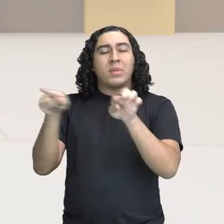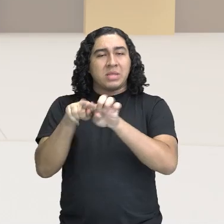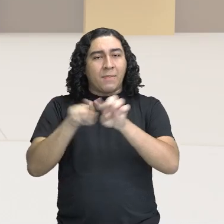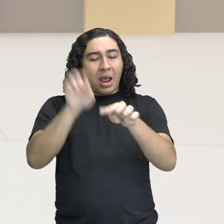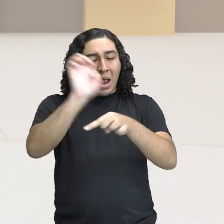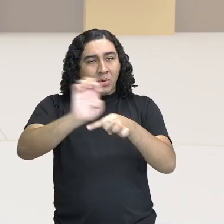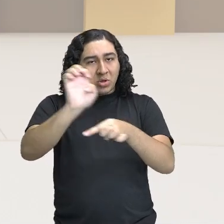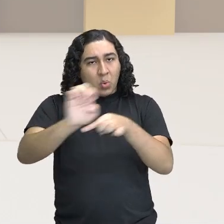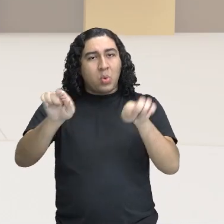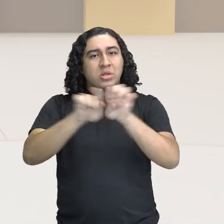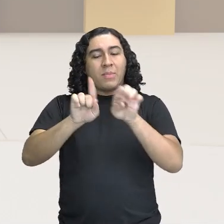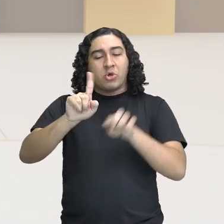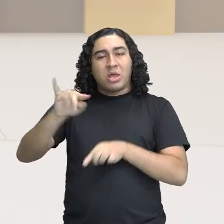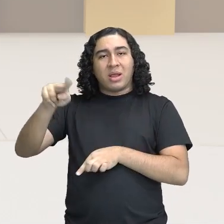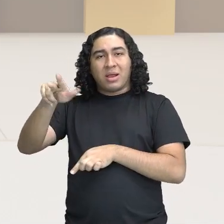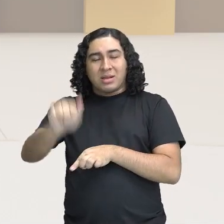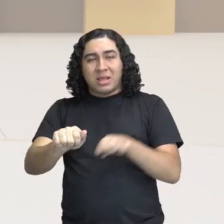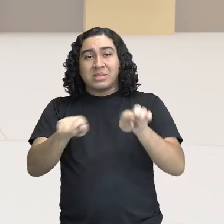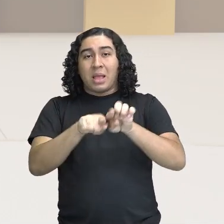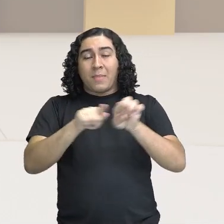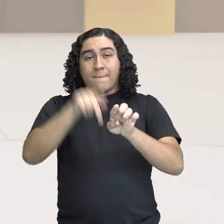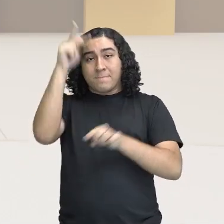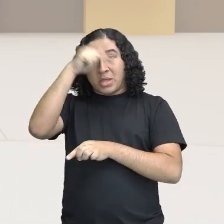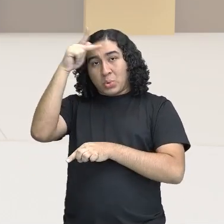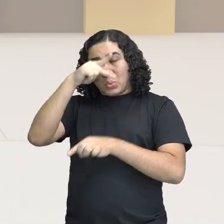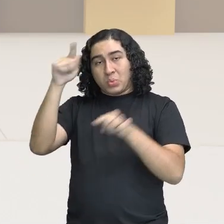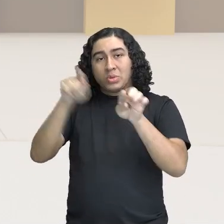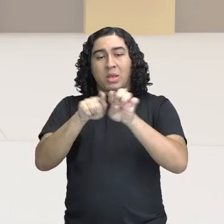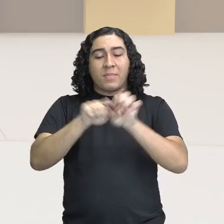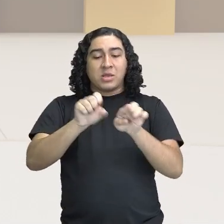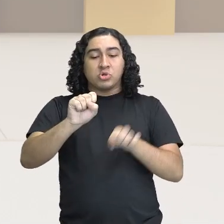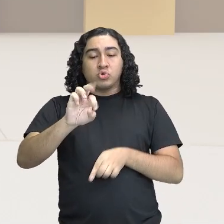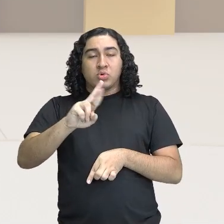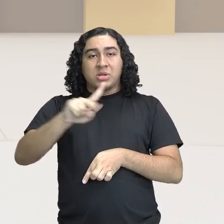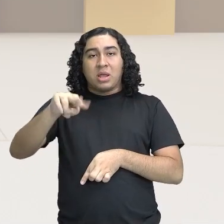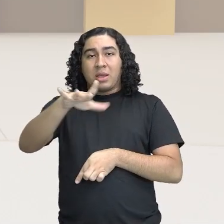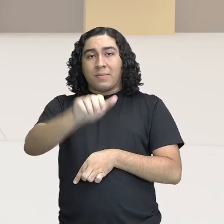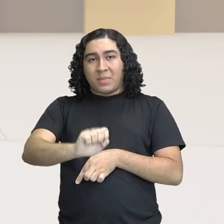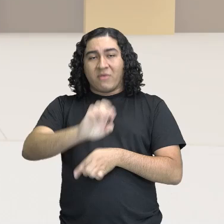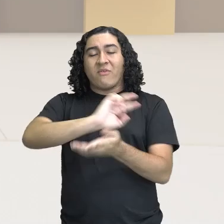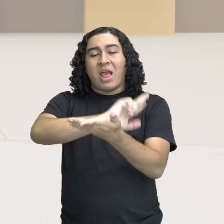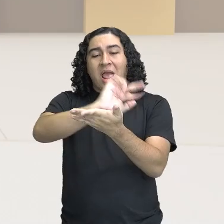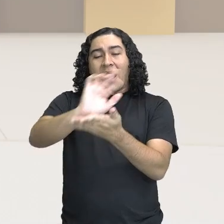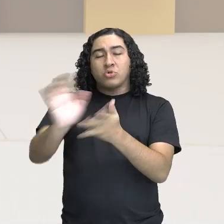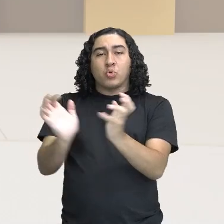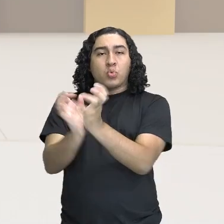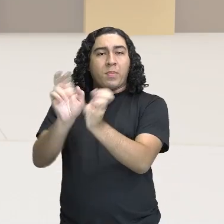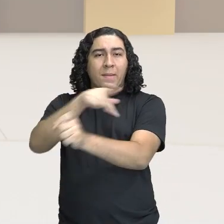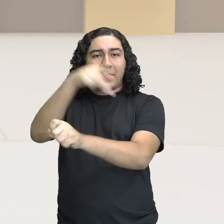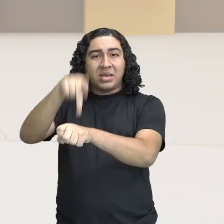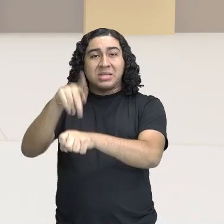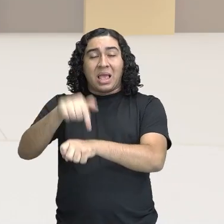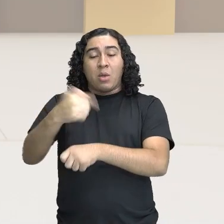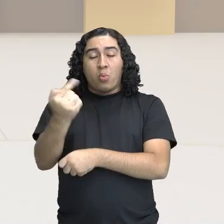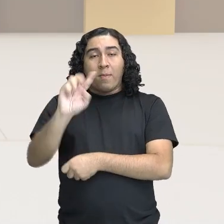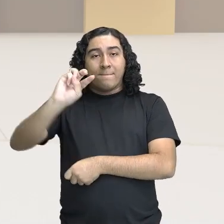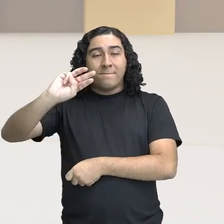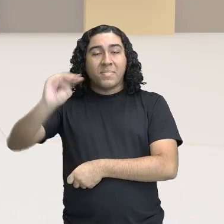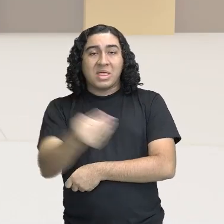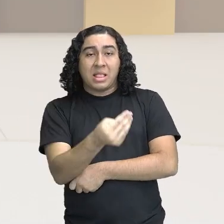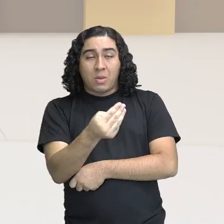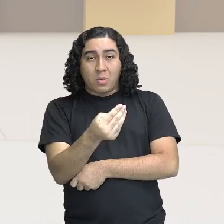Equador, Guiana, Peru e Suriname. Um conjunto de territórios que somam mais de 1,5 milhão de